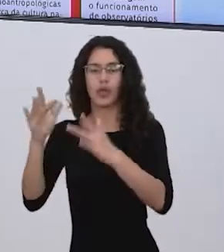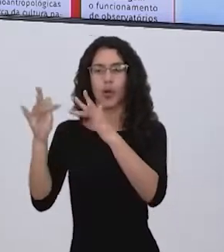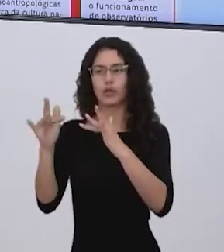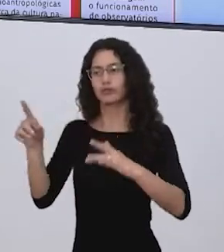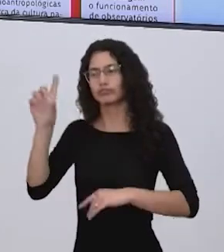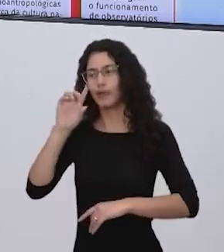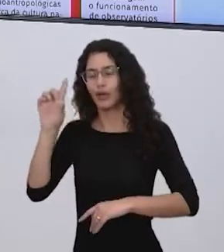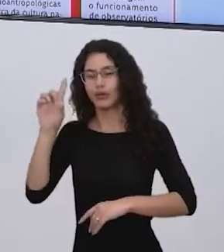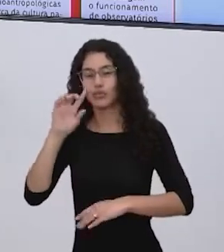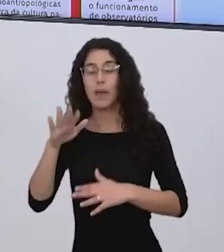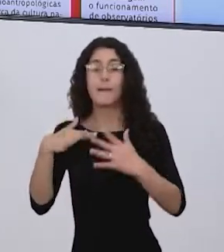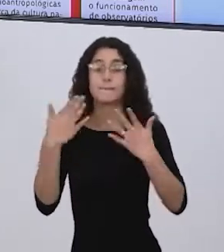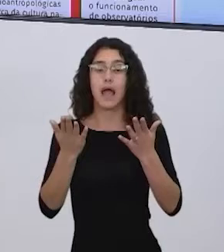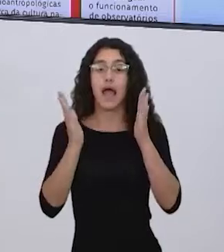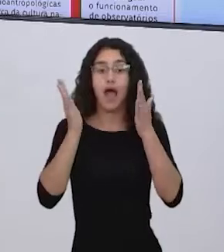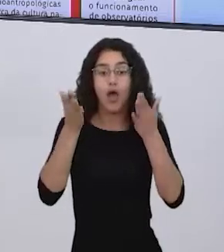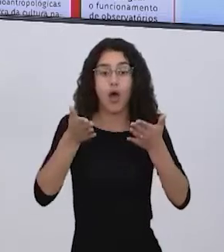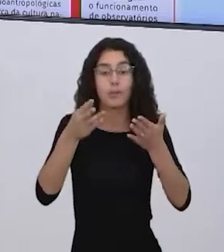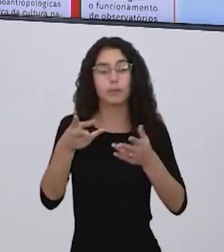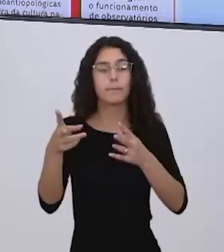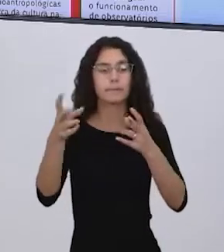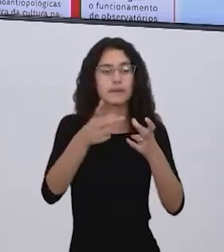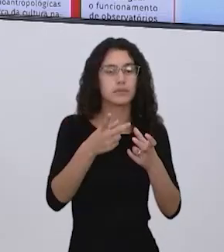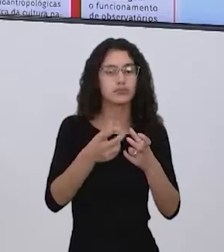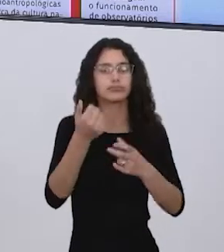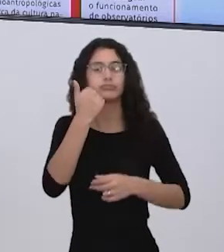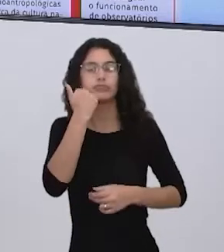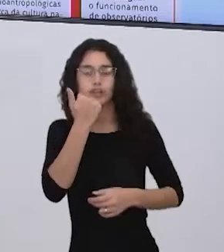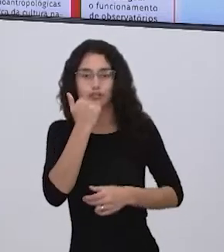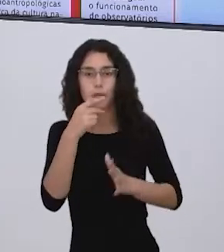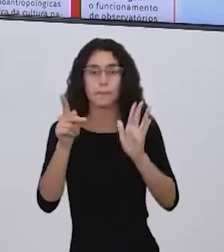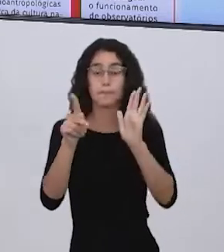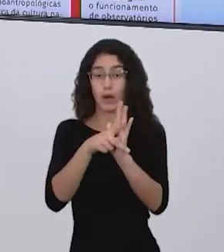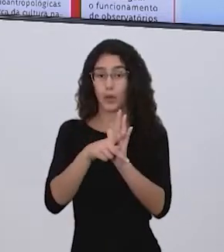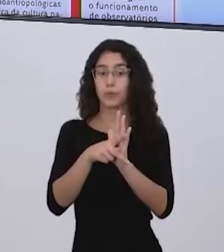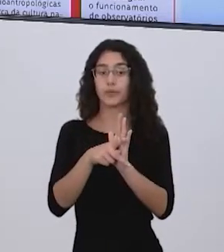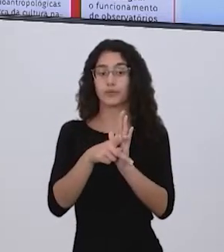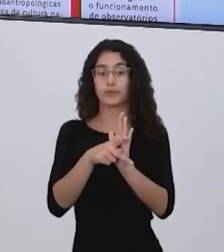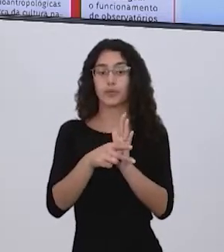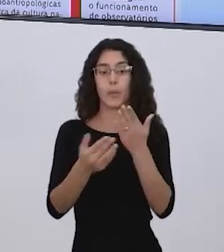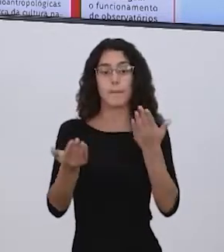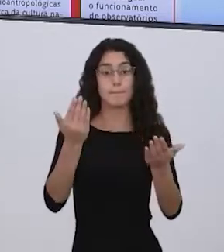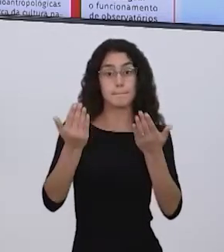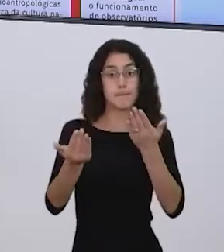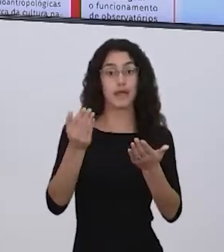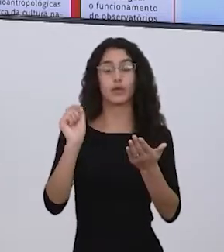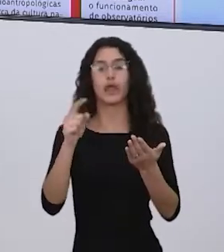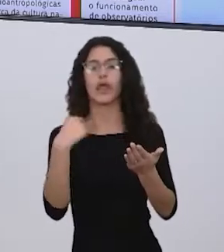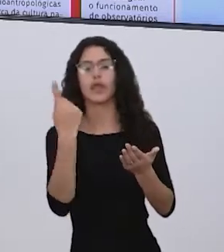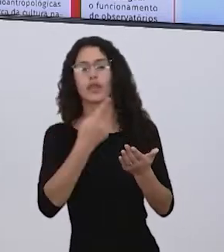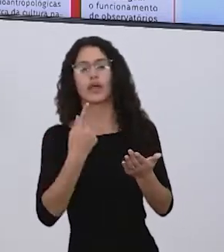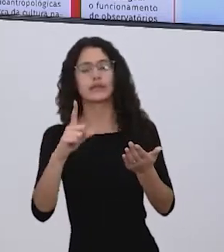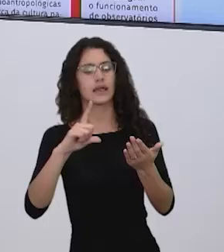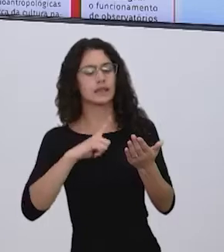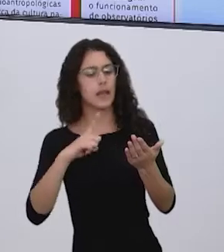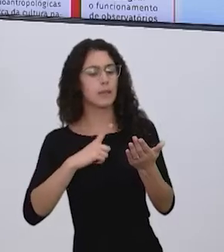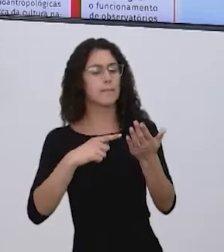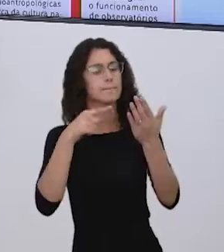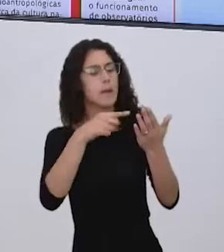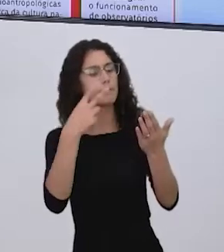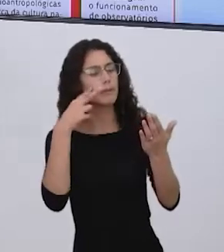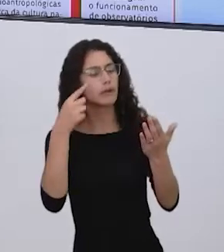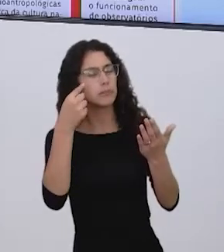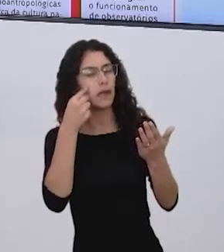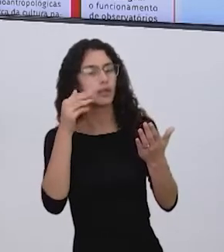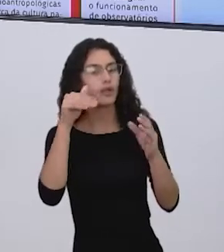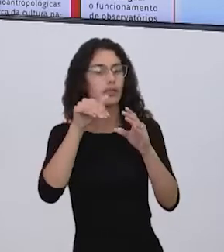todos os dias, mas agora por um olhar científico, comparando o que nós temos como noção dessas